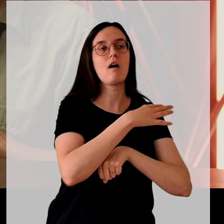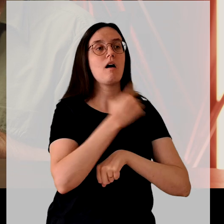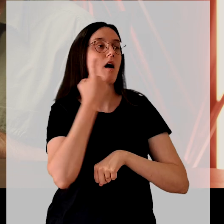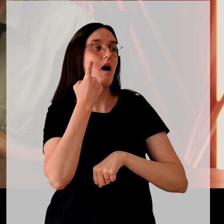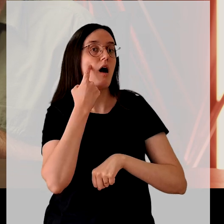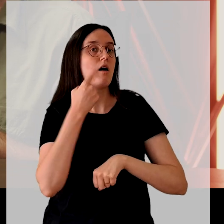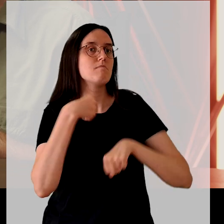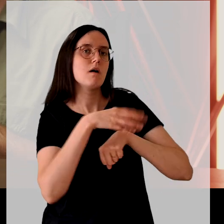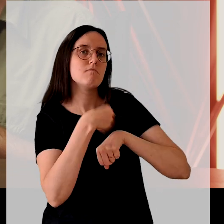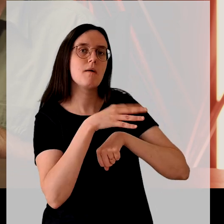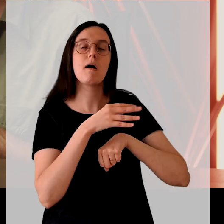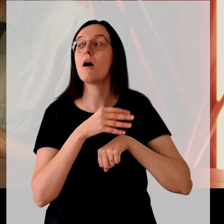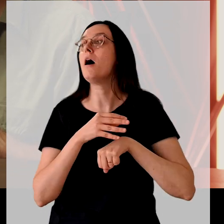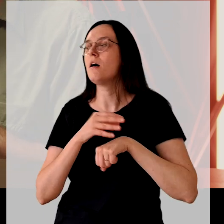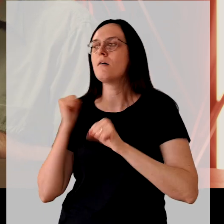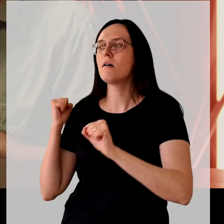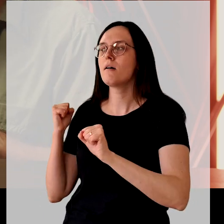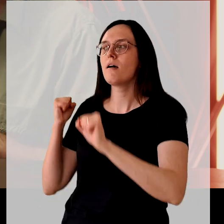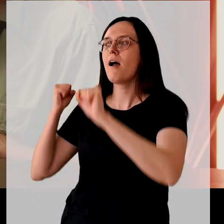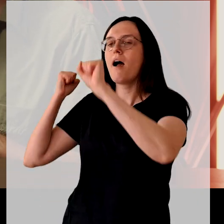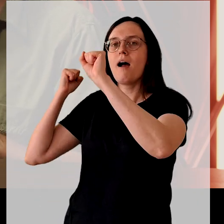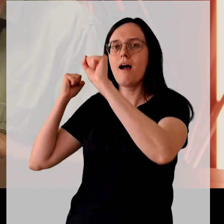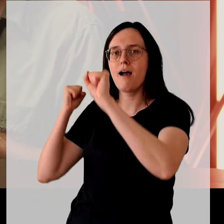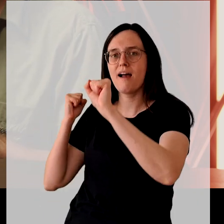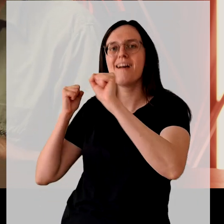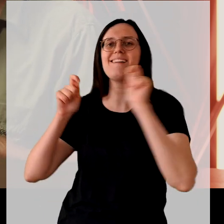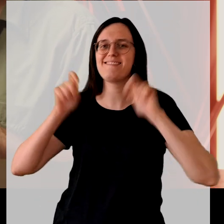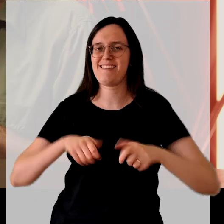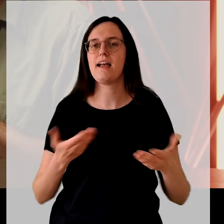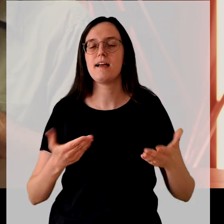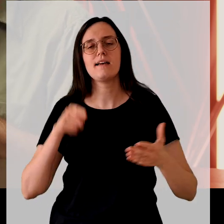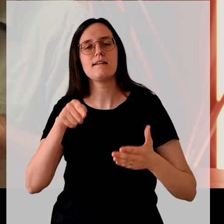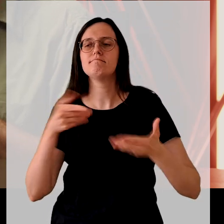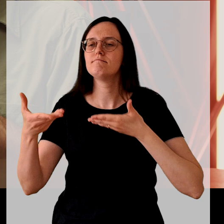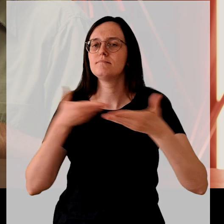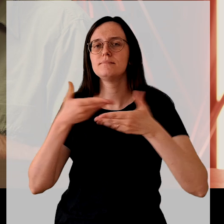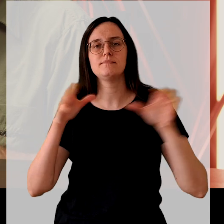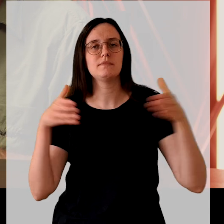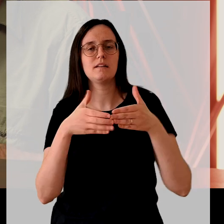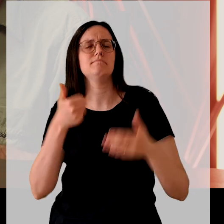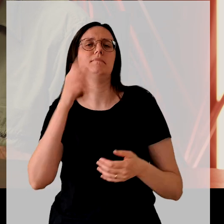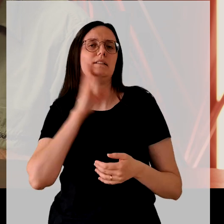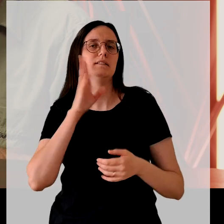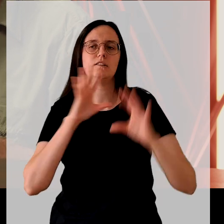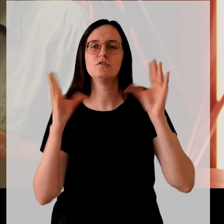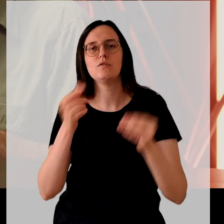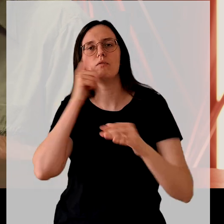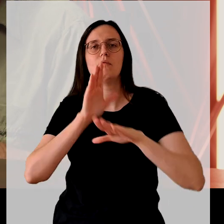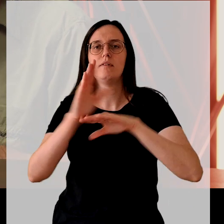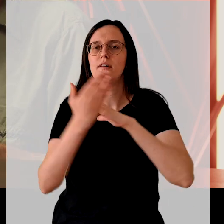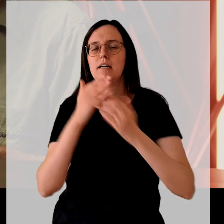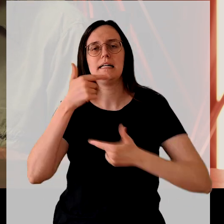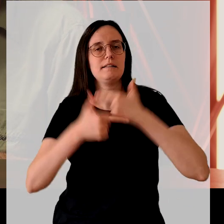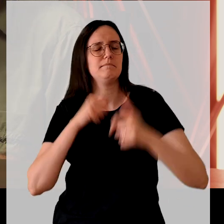dá um sinal ali, ou a foquista te dá um sinal, você sobe um pouquinho o boom. Né? Então, ter essa dinâmica com a galera da equipe é legal para todo